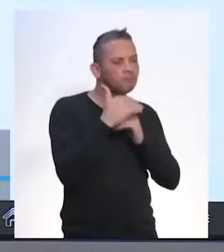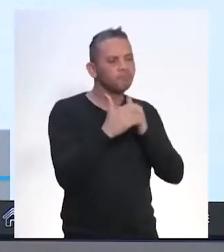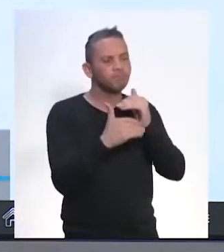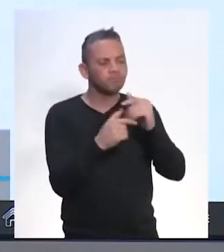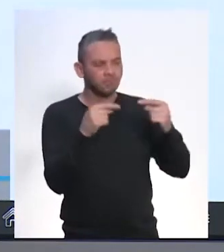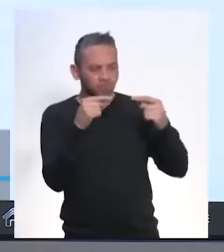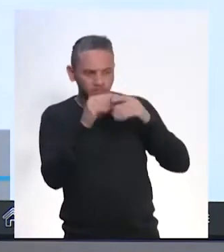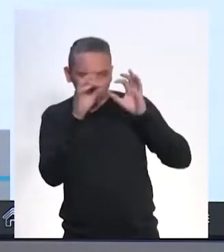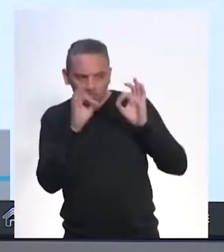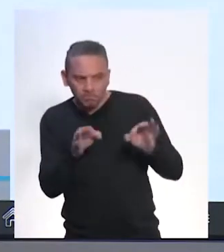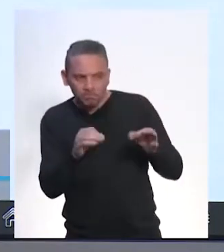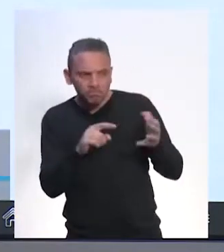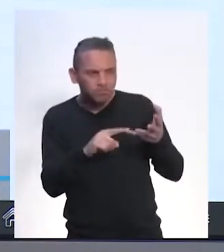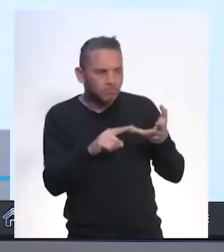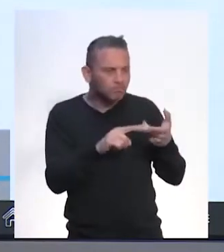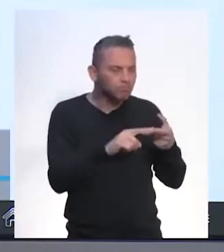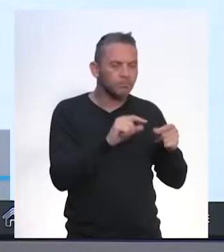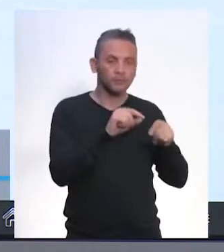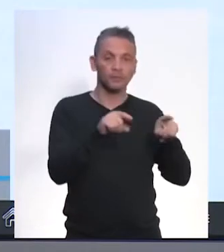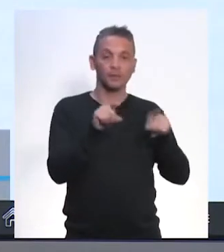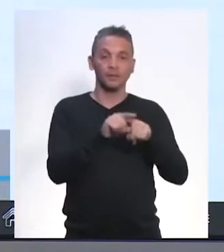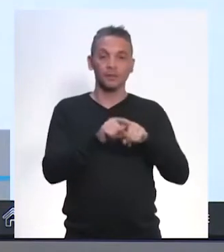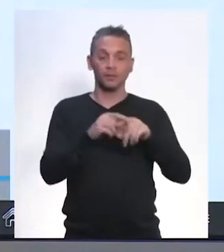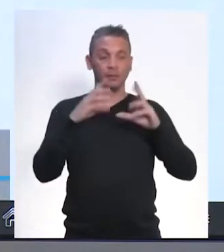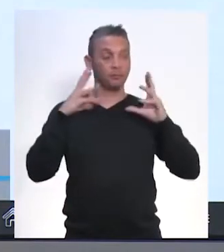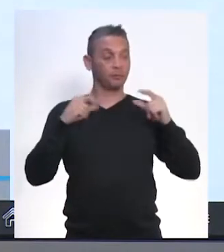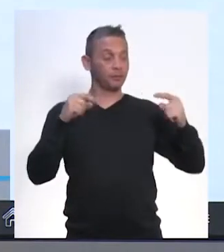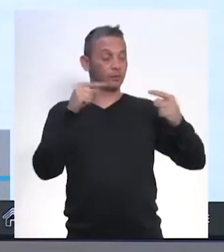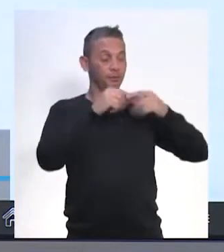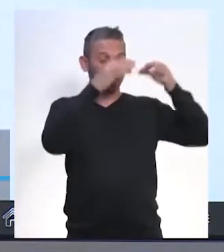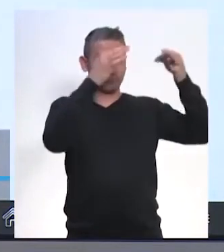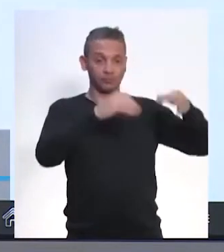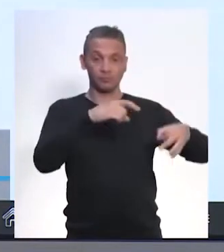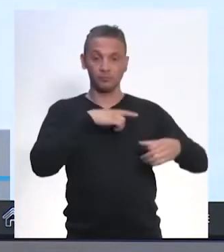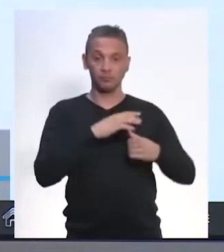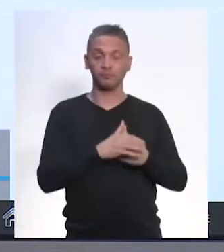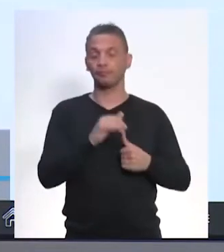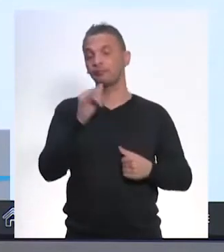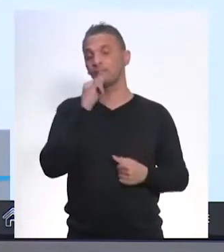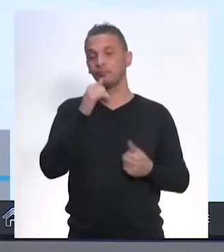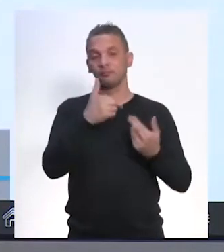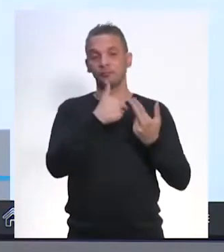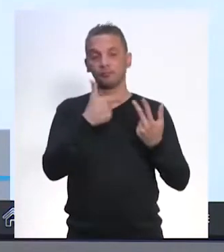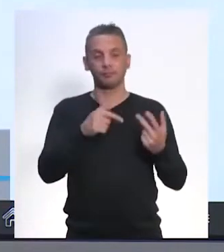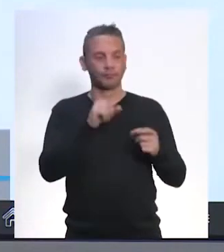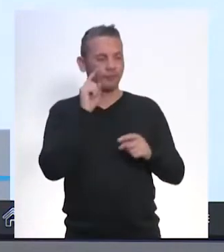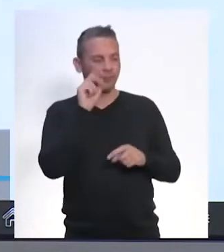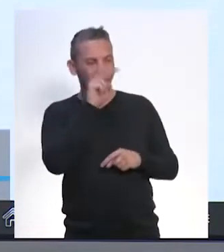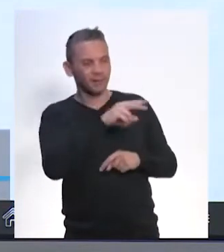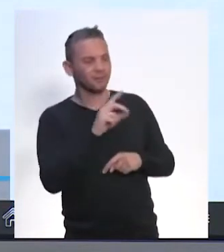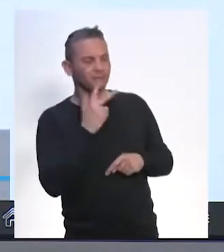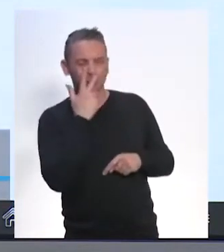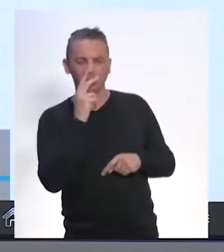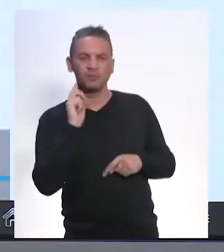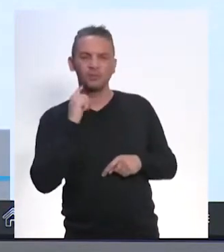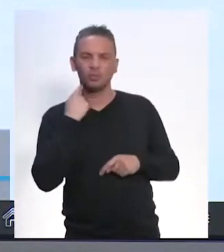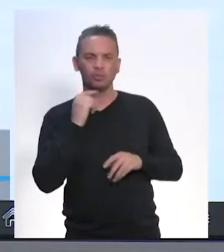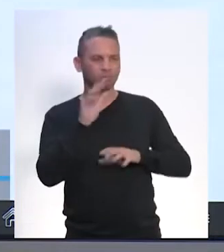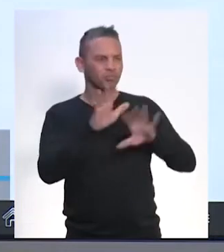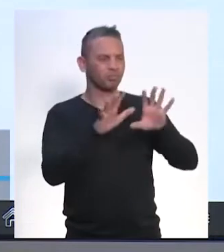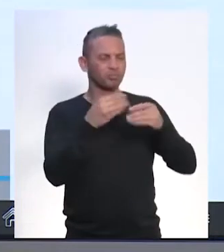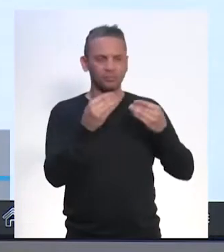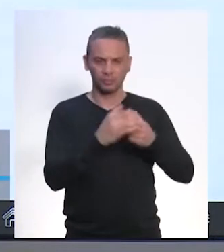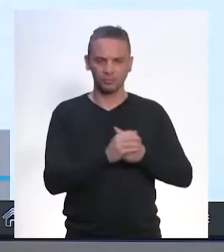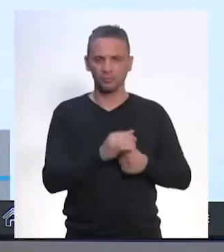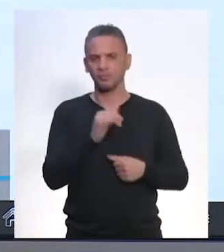de movimentos e também a limpeza dos gestos, né? Então, há coisas, por exemplo, que são movimentos que a gente fala que são movimentos sujos, né? Vamos